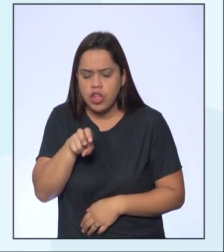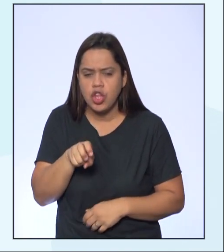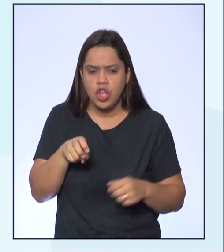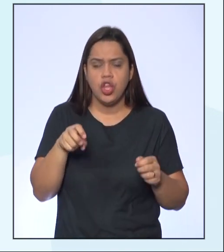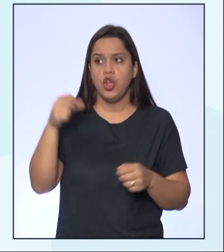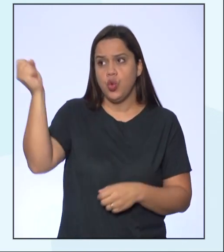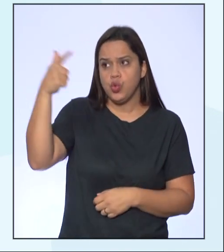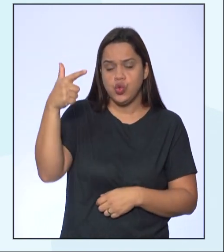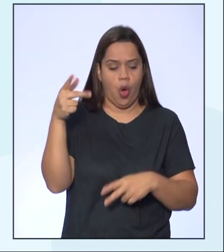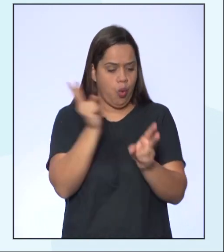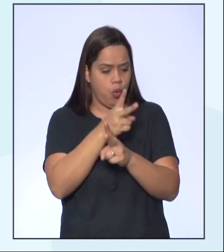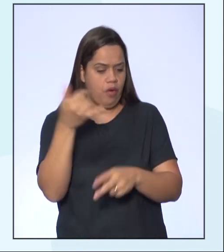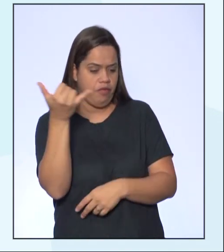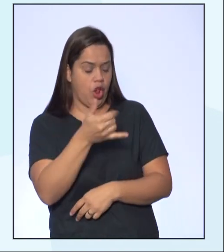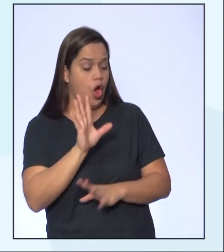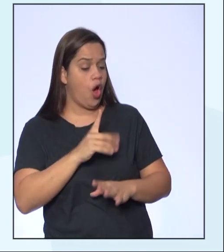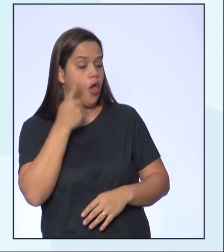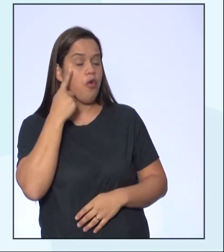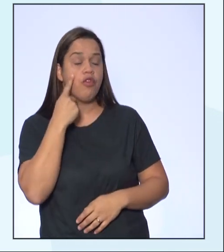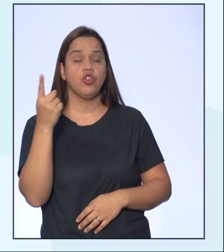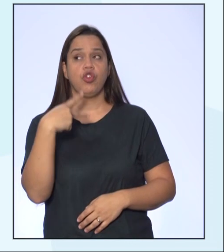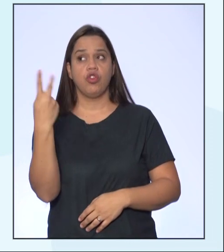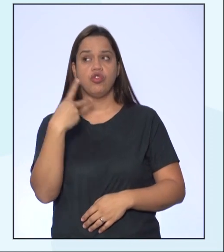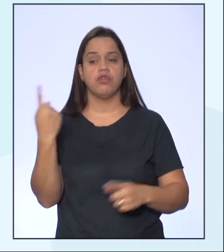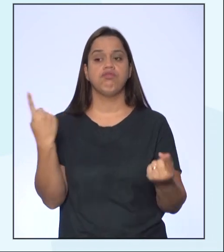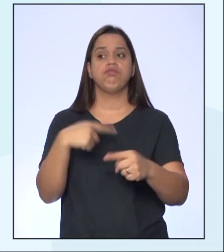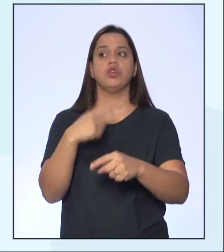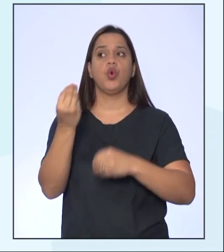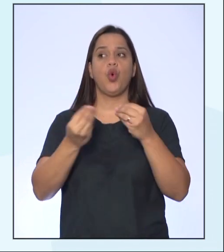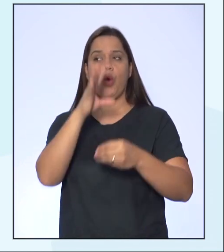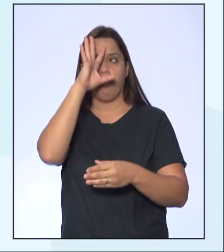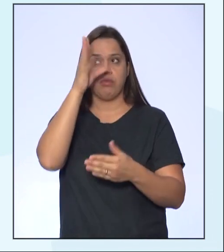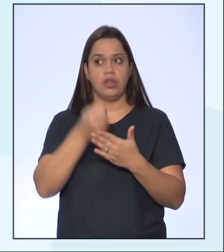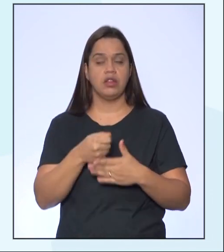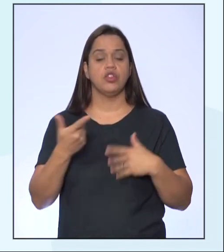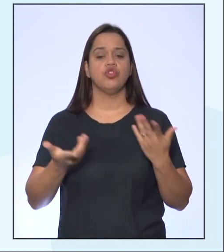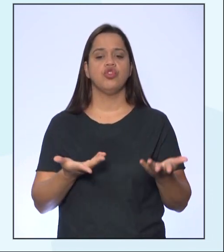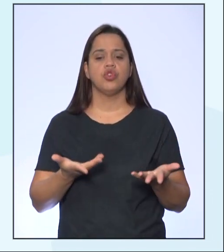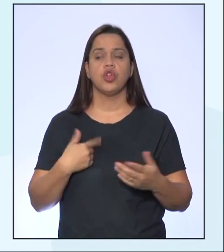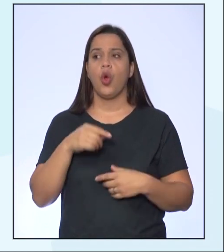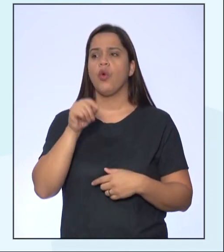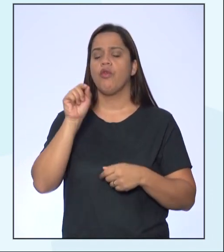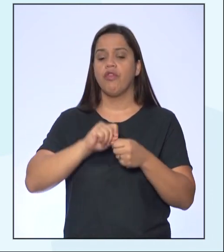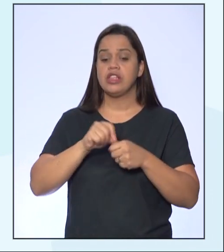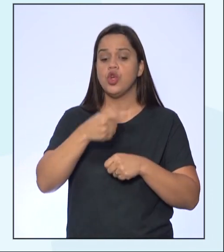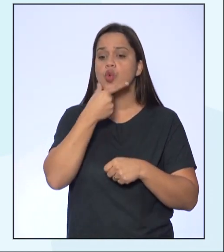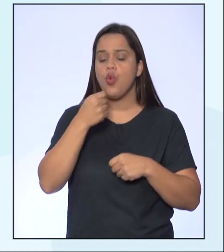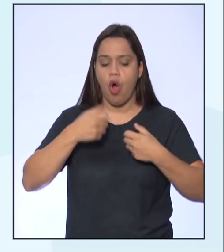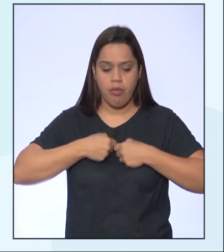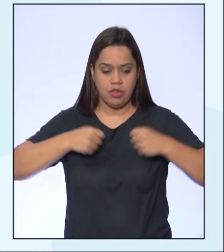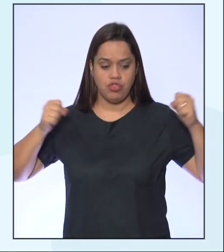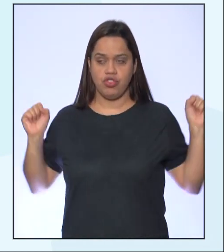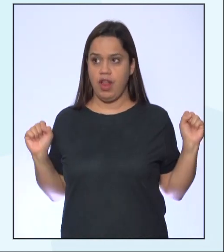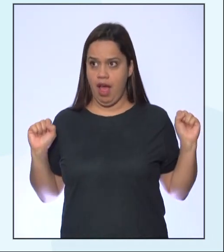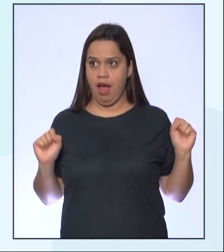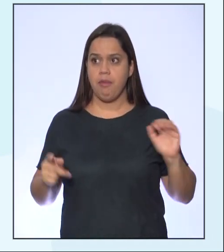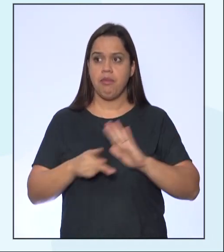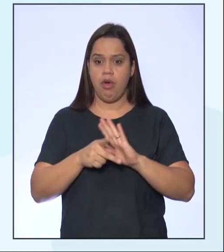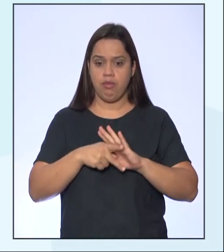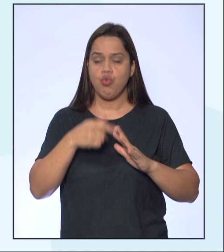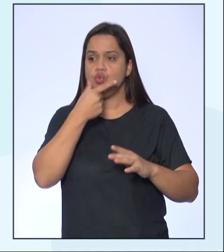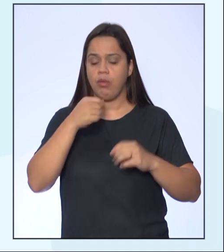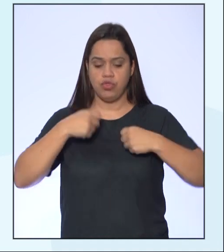"Eu vejo uma maneira de decidir nossa disputa. Aquele que fizer o homem tirar o casaco será considerado mais forte.